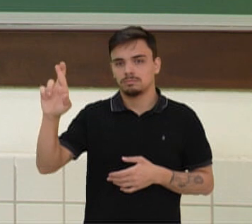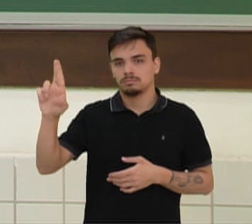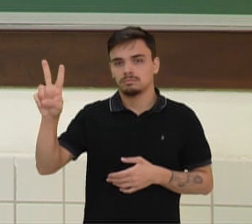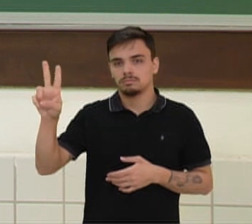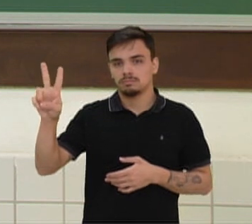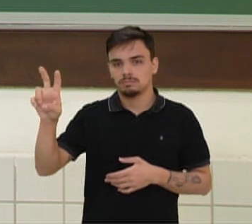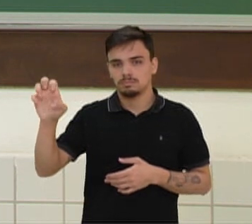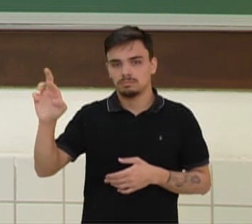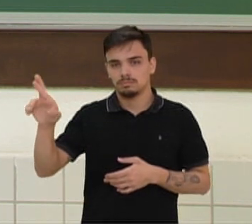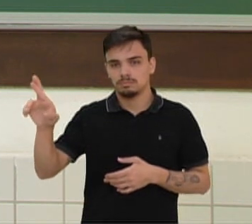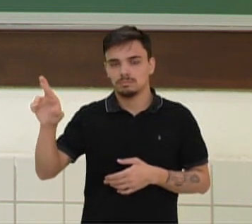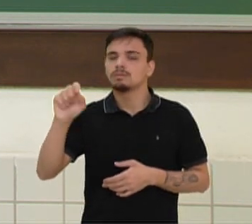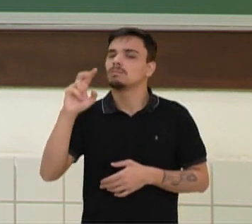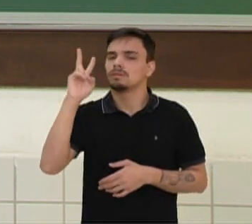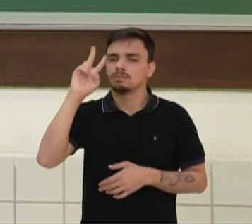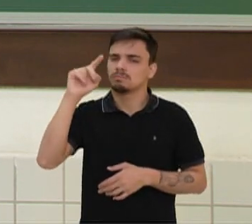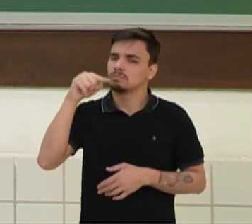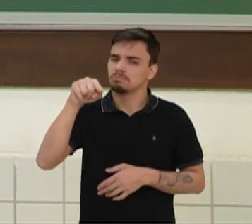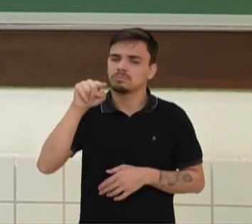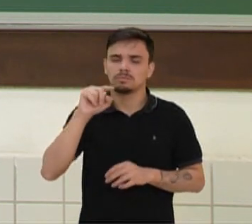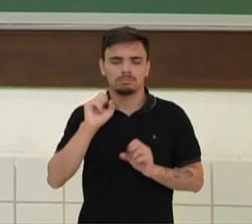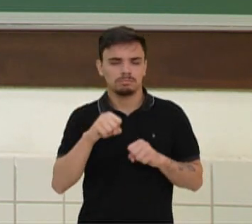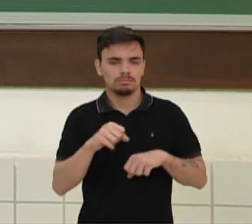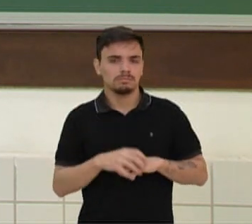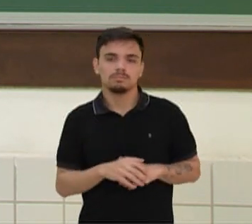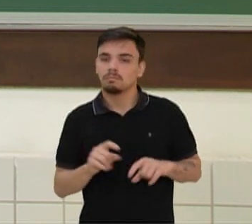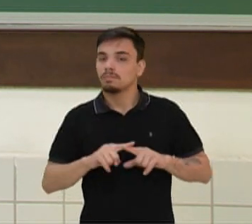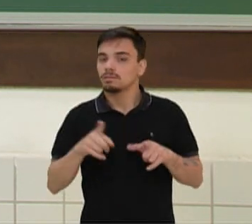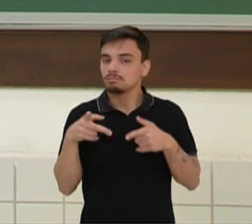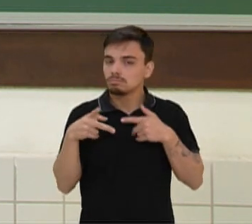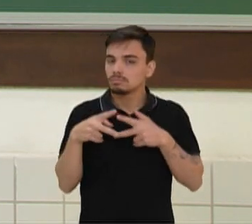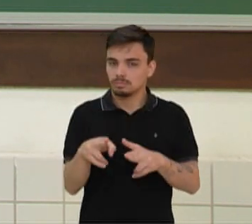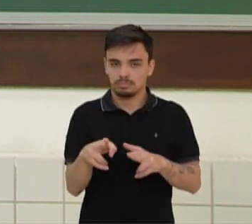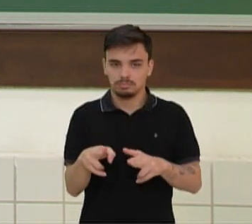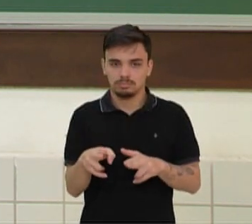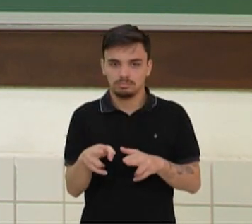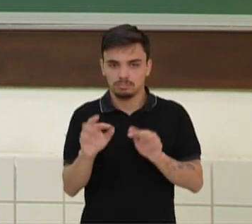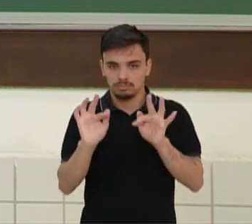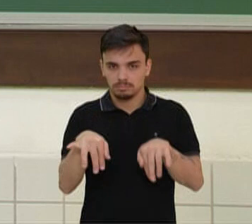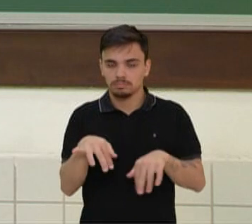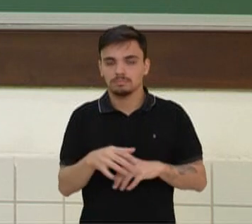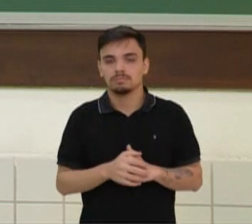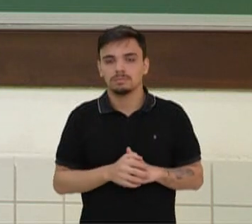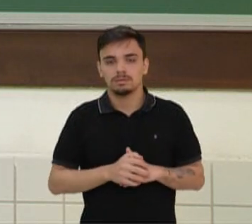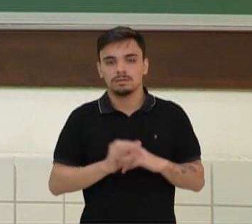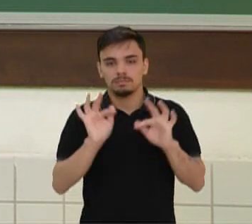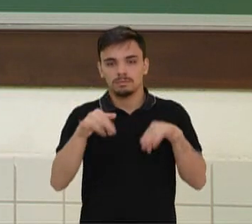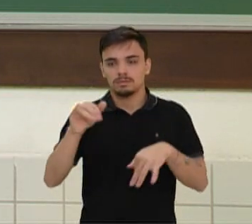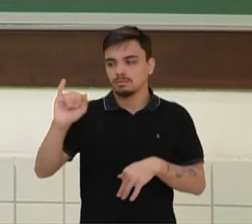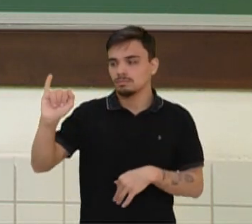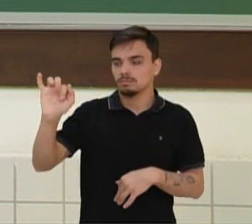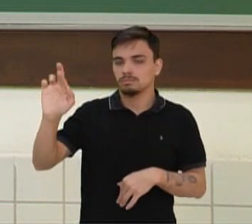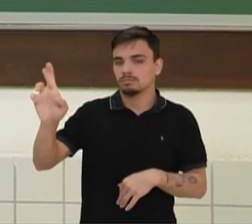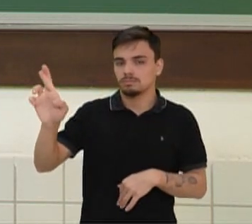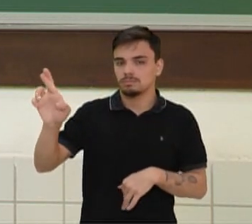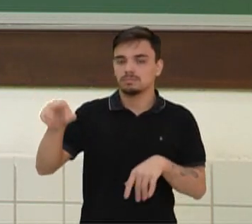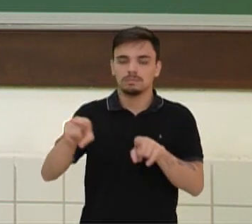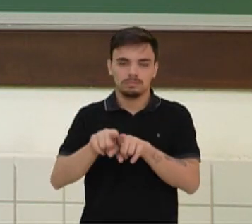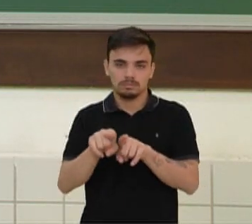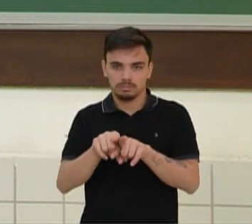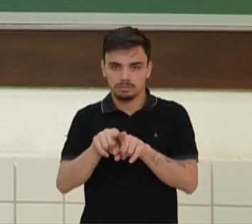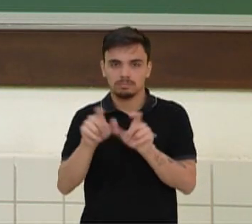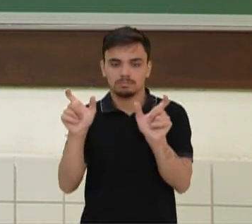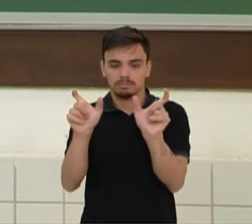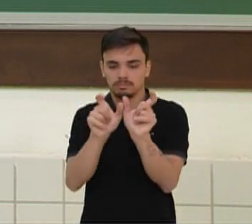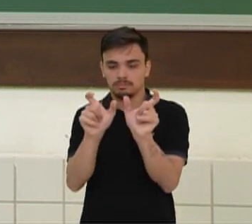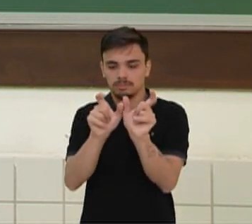me lembro, mas eu tenho certeza que você se lembra. Então, vai ser as mesmas terminações. Terminados em ir, as mesmas